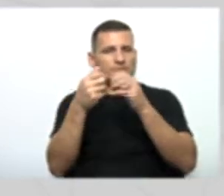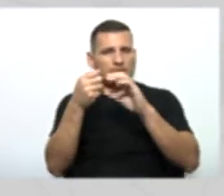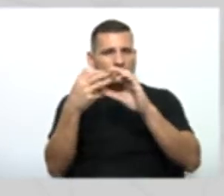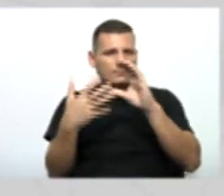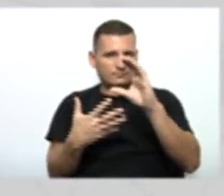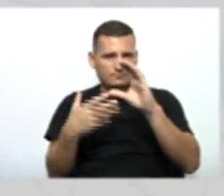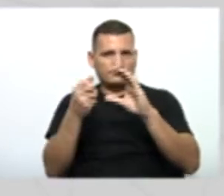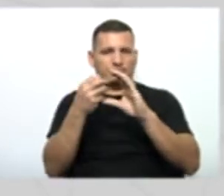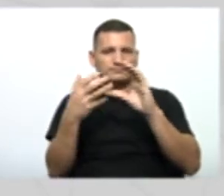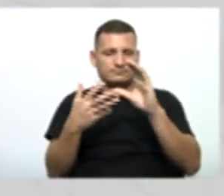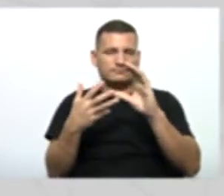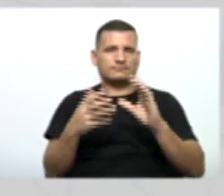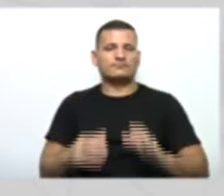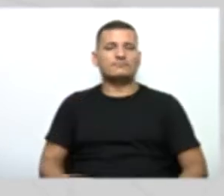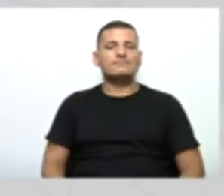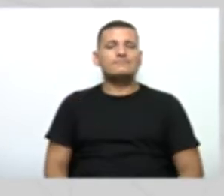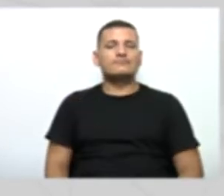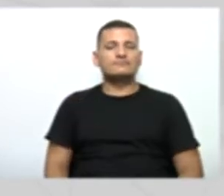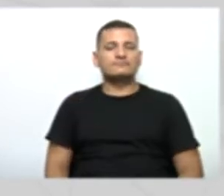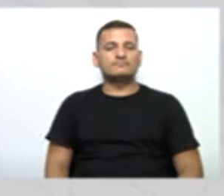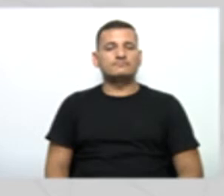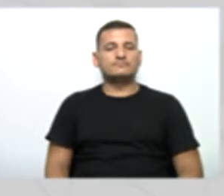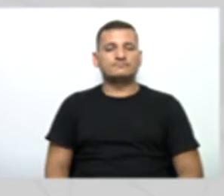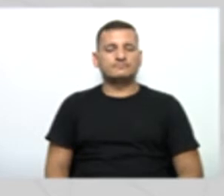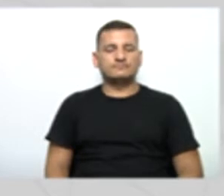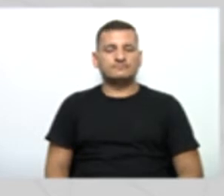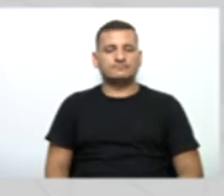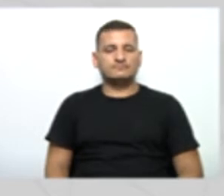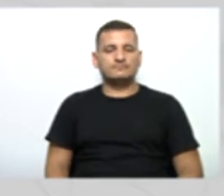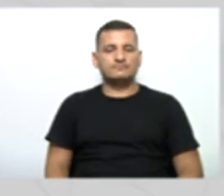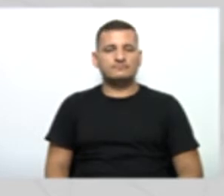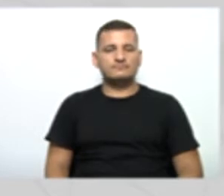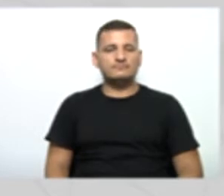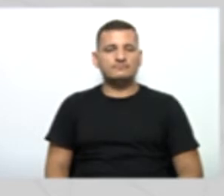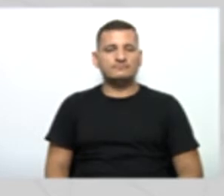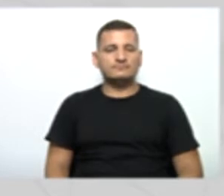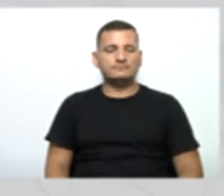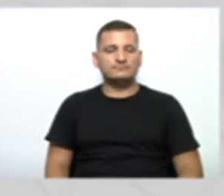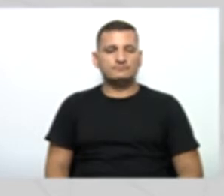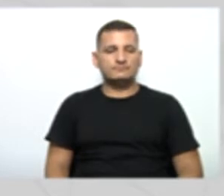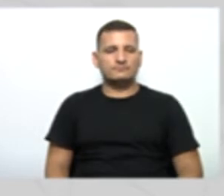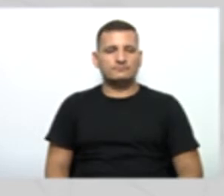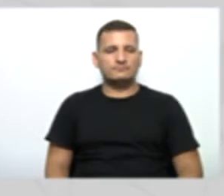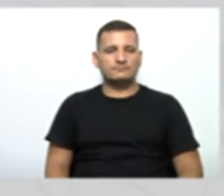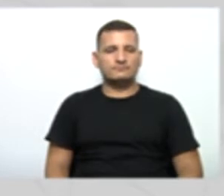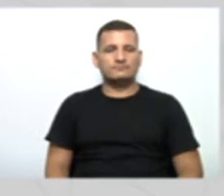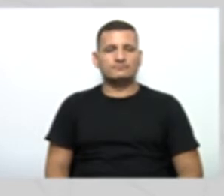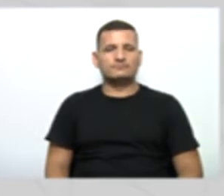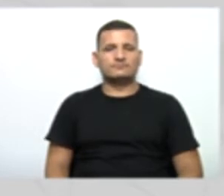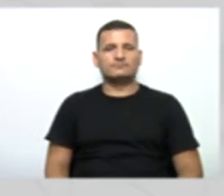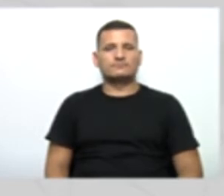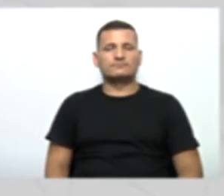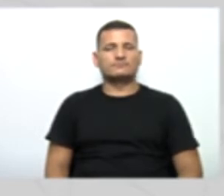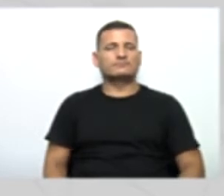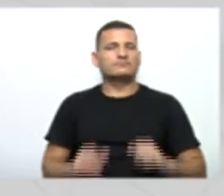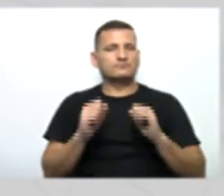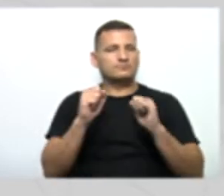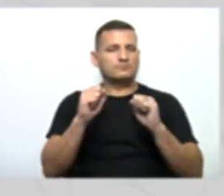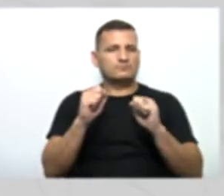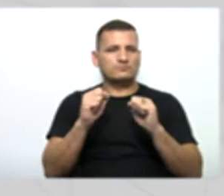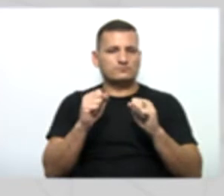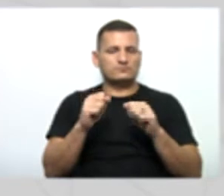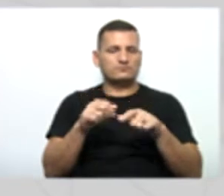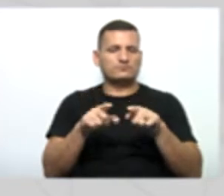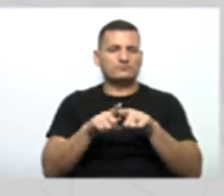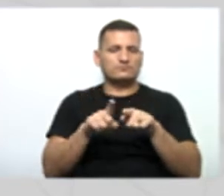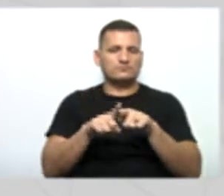muito importante. Vamos lá, ó. Outra pergunta que eu vou fazer para vocês. Eu poderia herdar